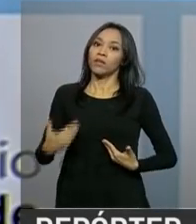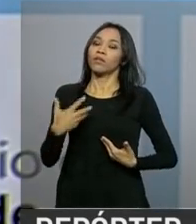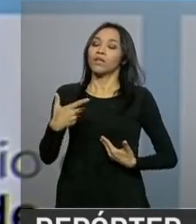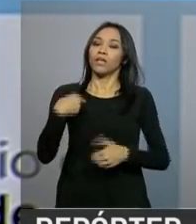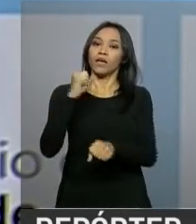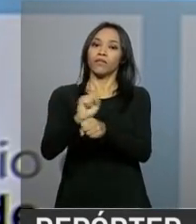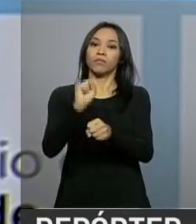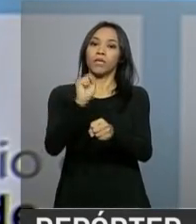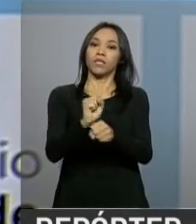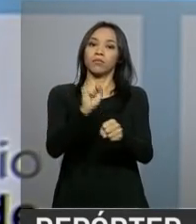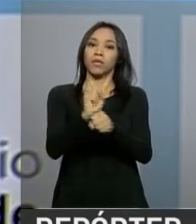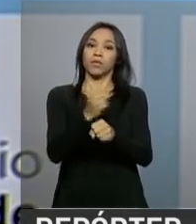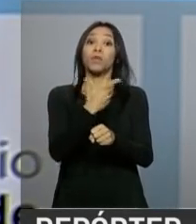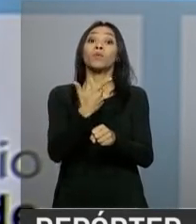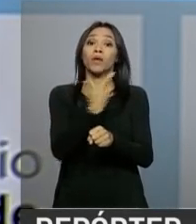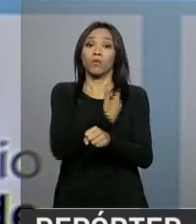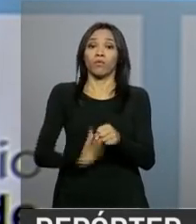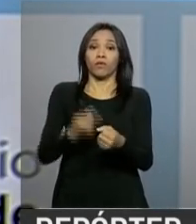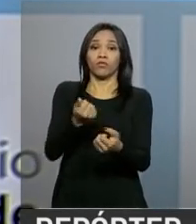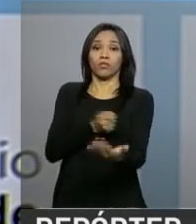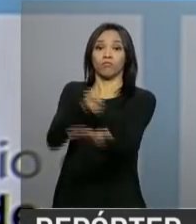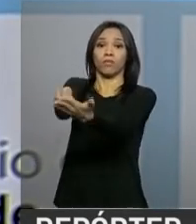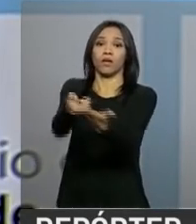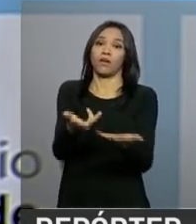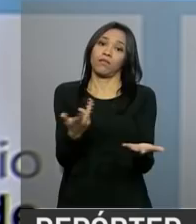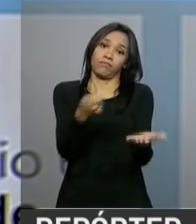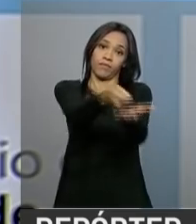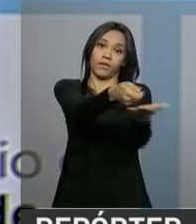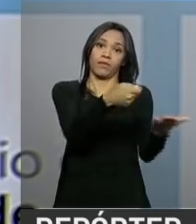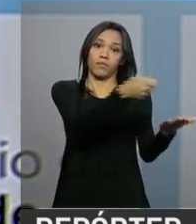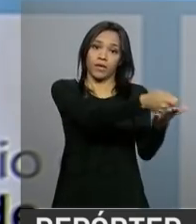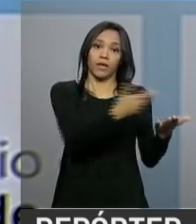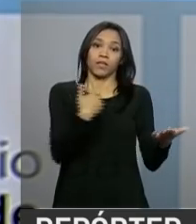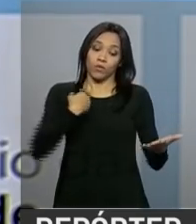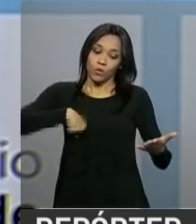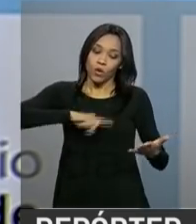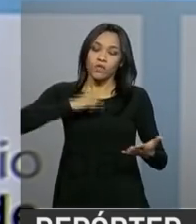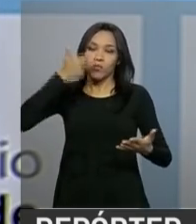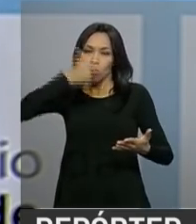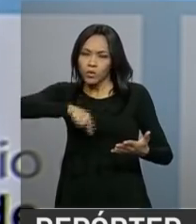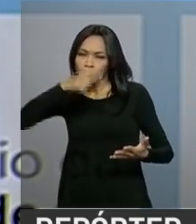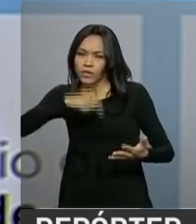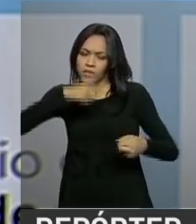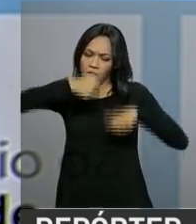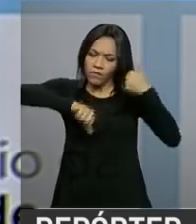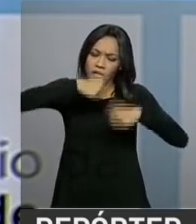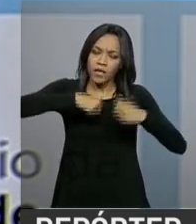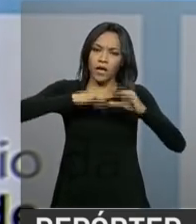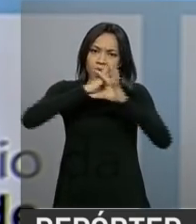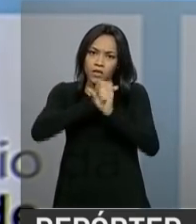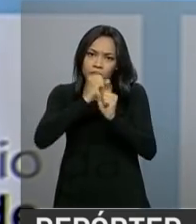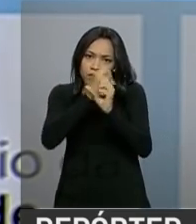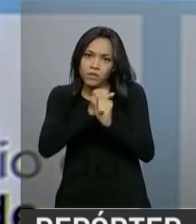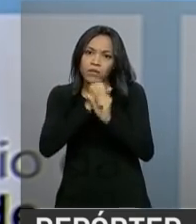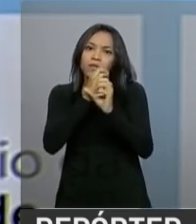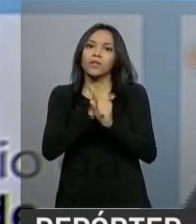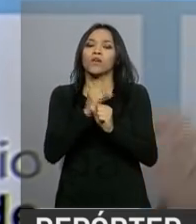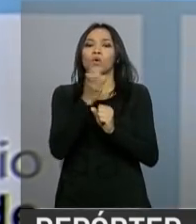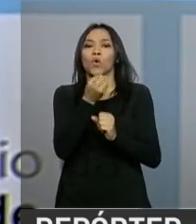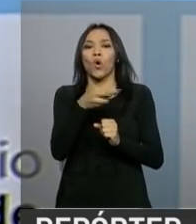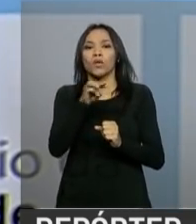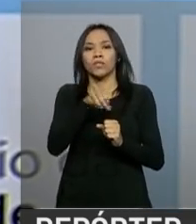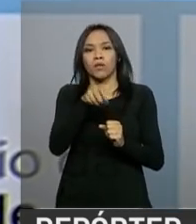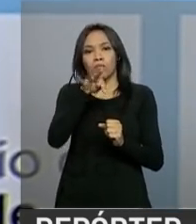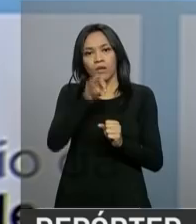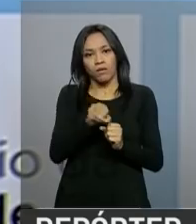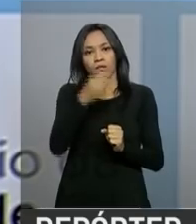receber então nós precisamos organizar o orçamento para que a gente possa ter qualidade no gasto público é aquilo que eu